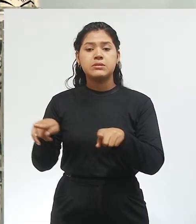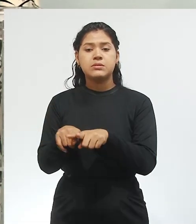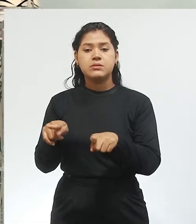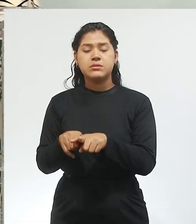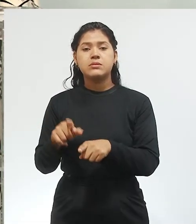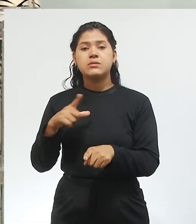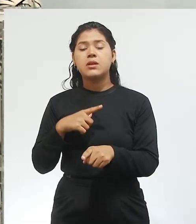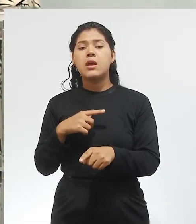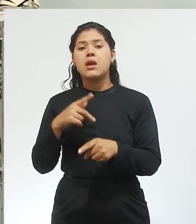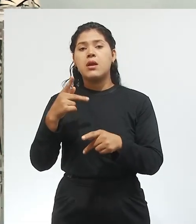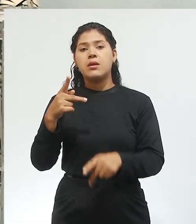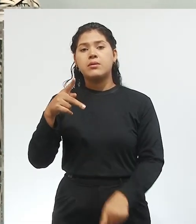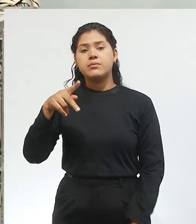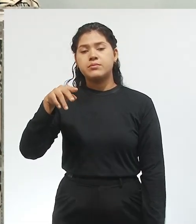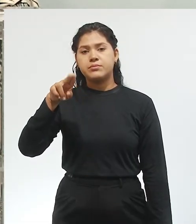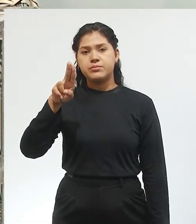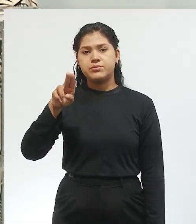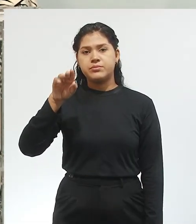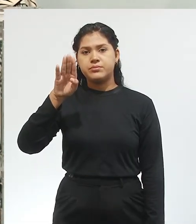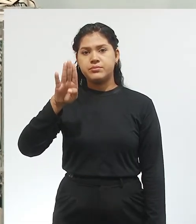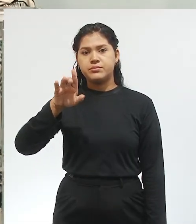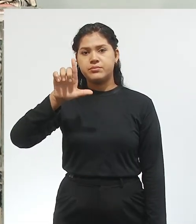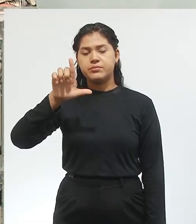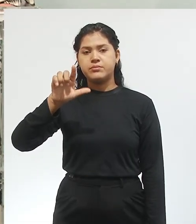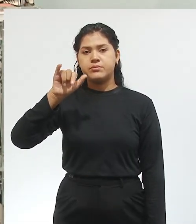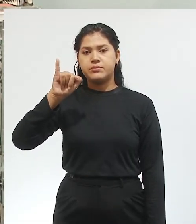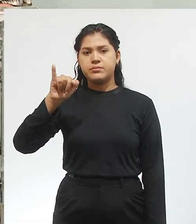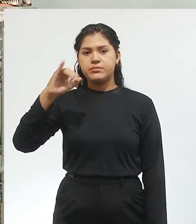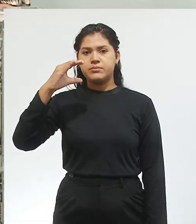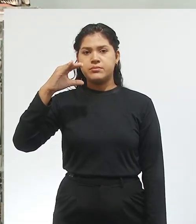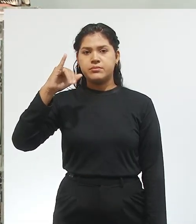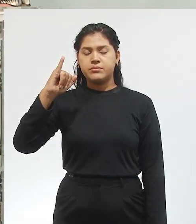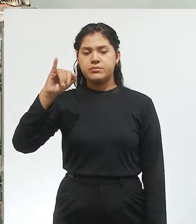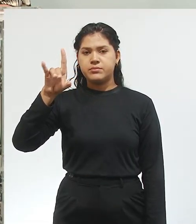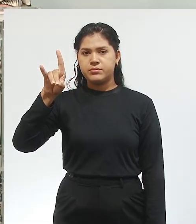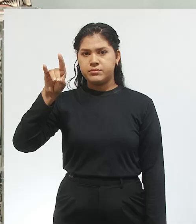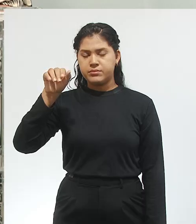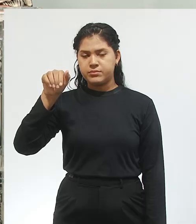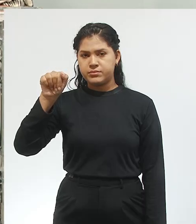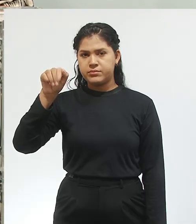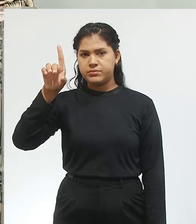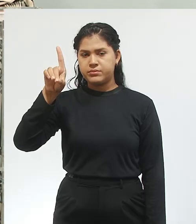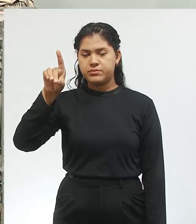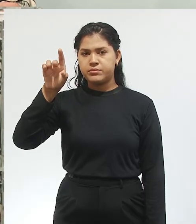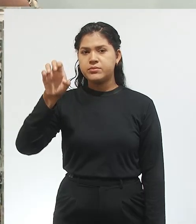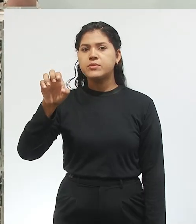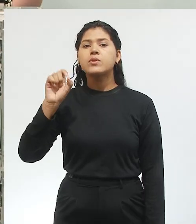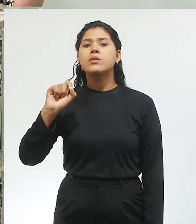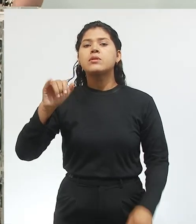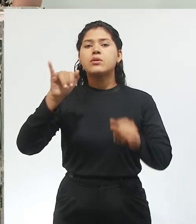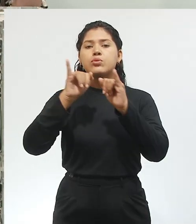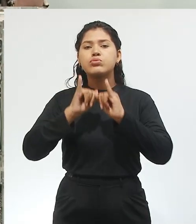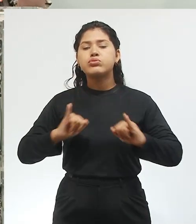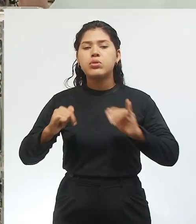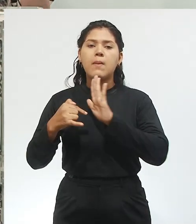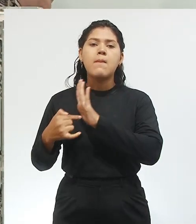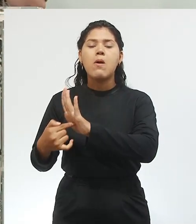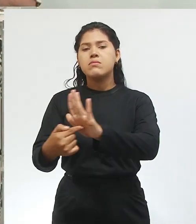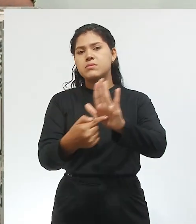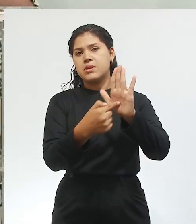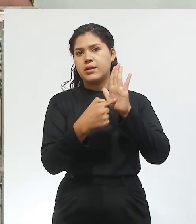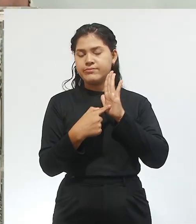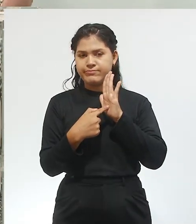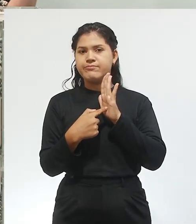entra também, então, a publicidade, né? Então, como a gente tinha falado lá atrás,